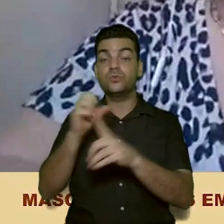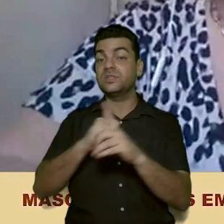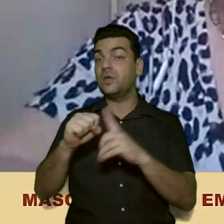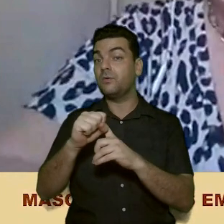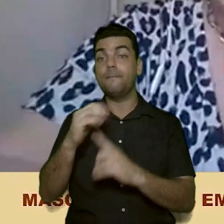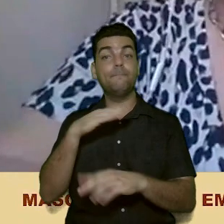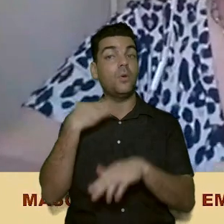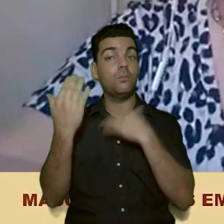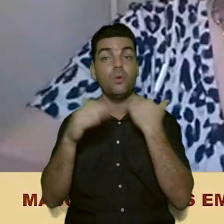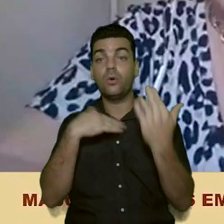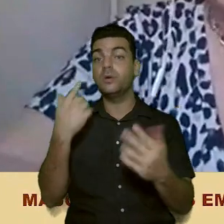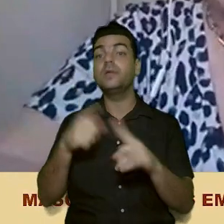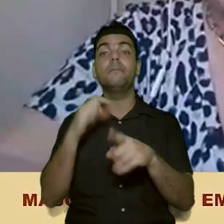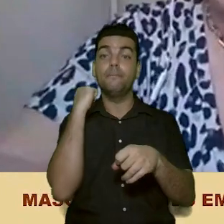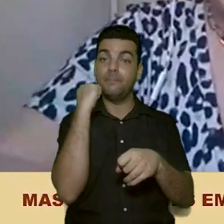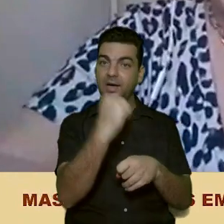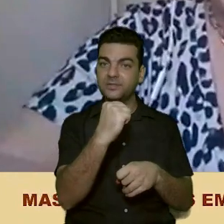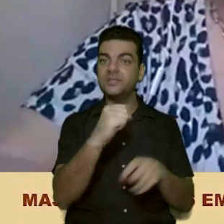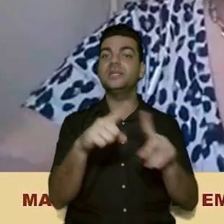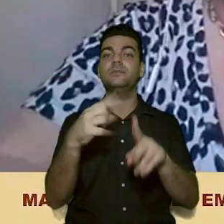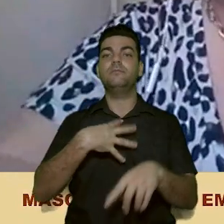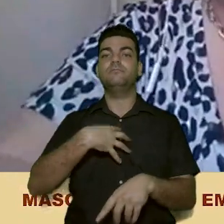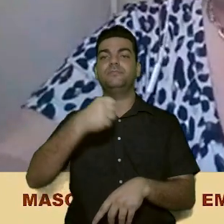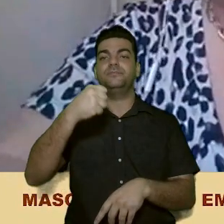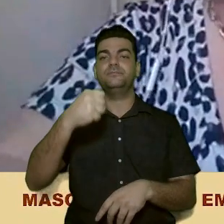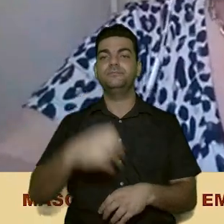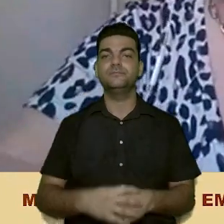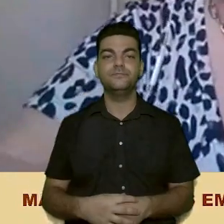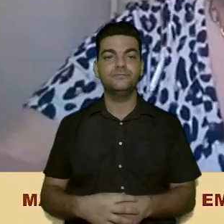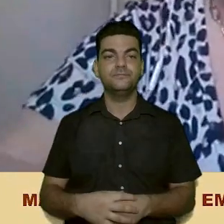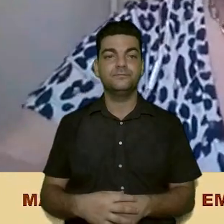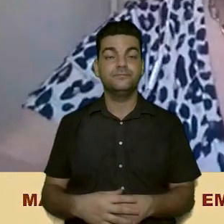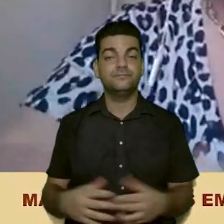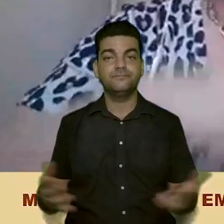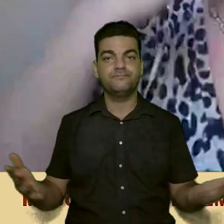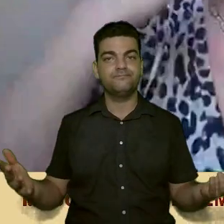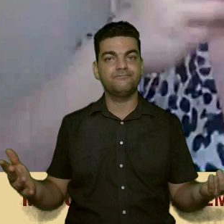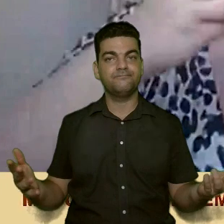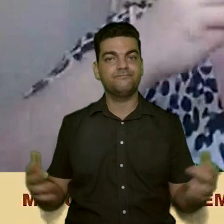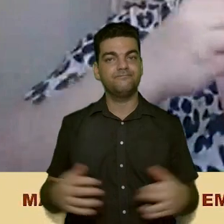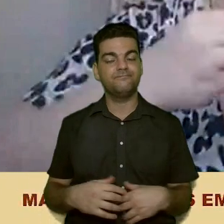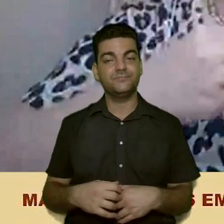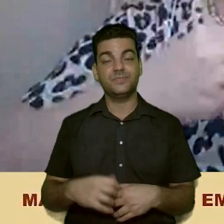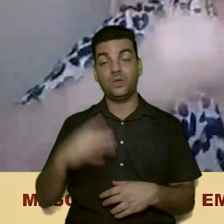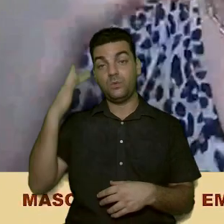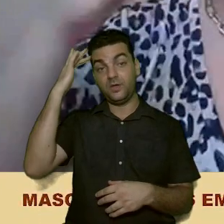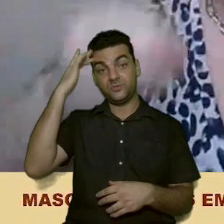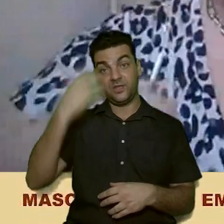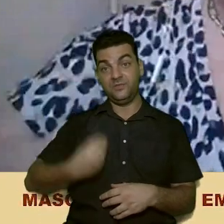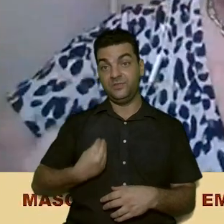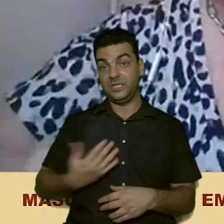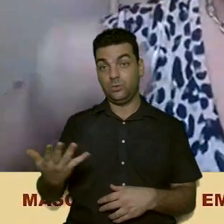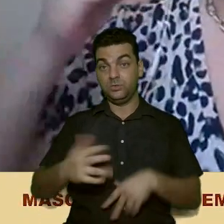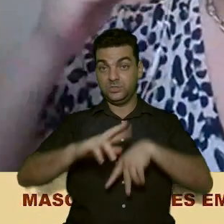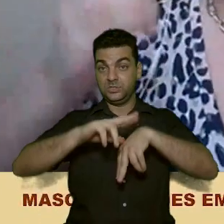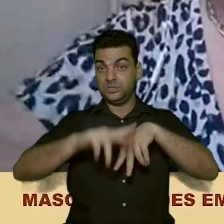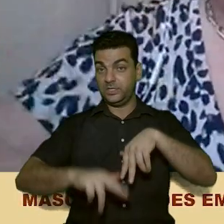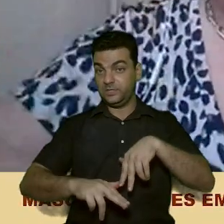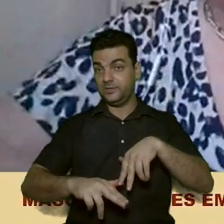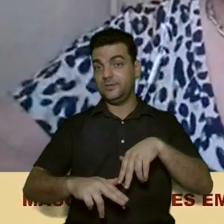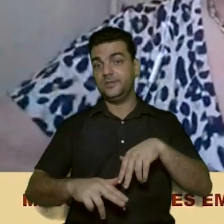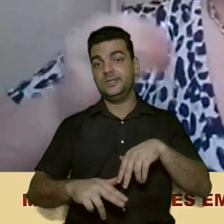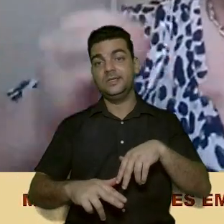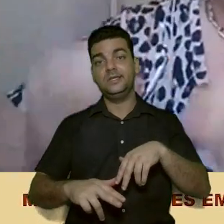morre, mais mata e mais se mata. Então, eu tenho convicção que a estrutura que a gente tem hoje de gênero, ela não